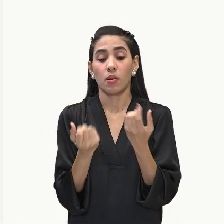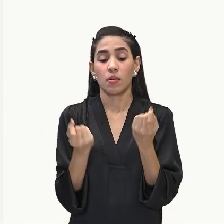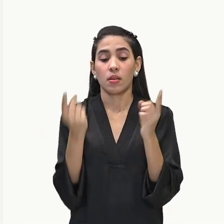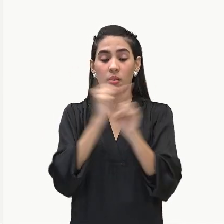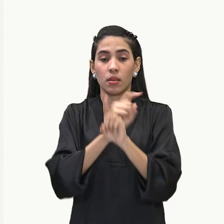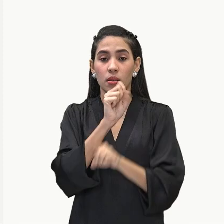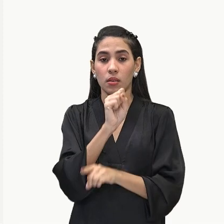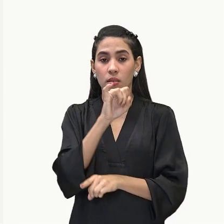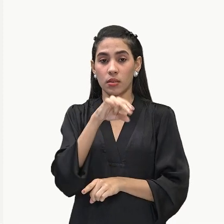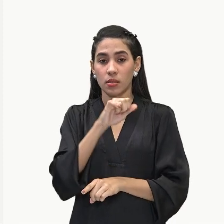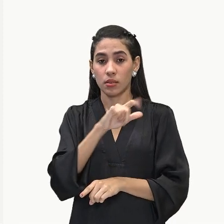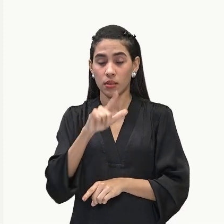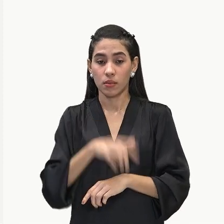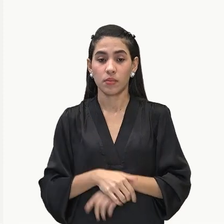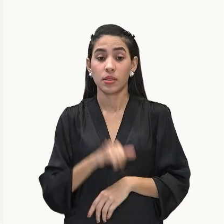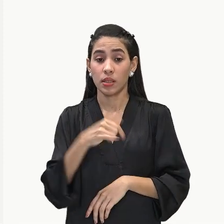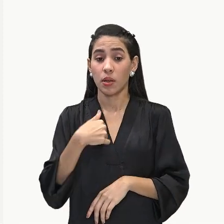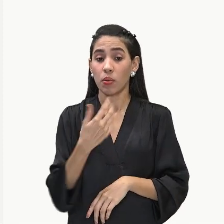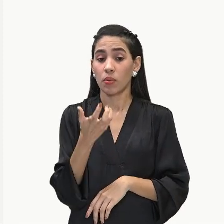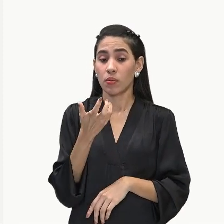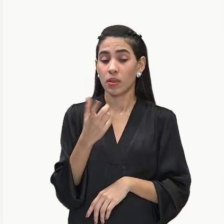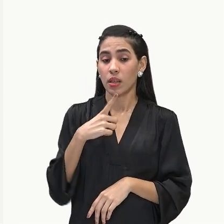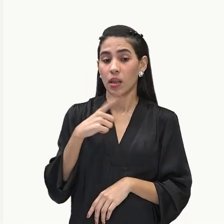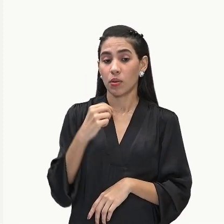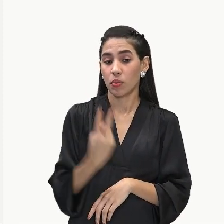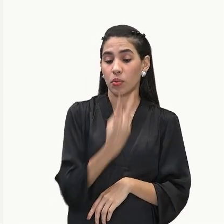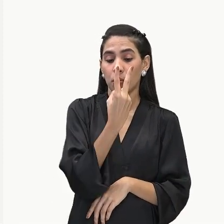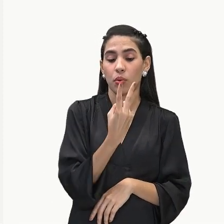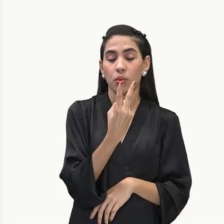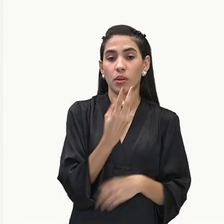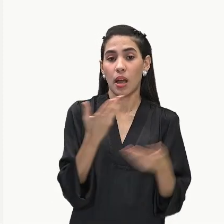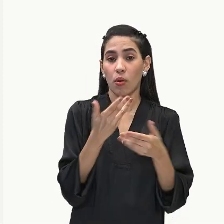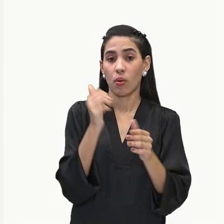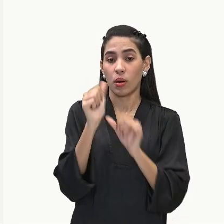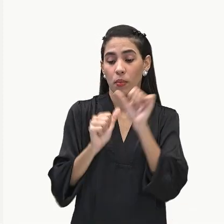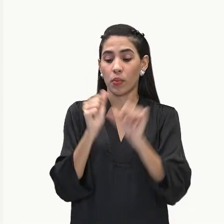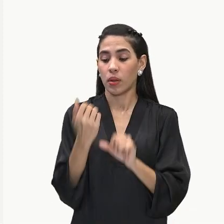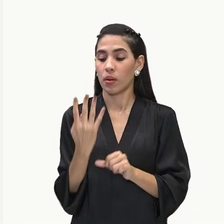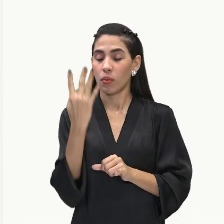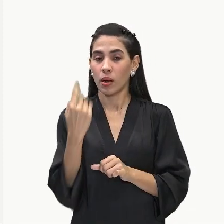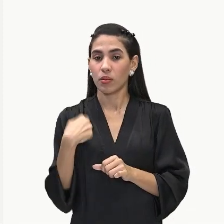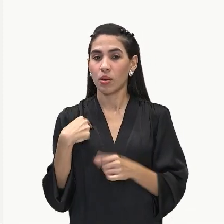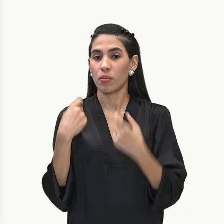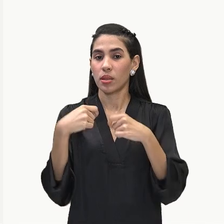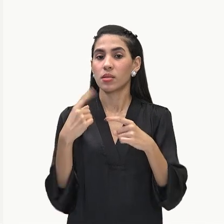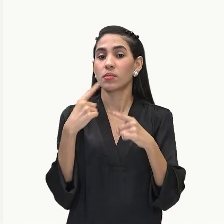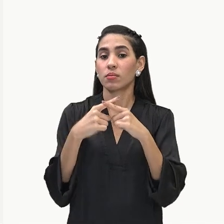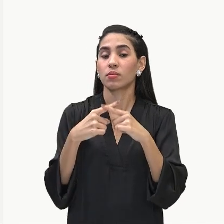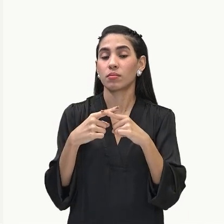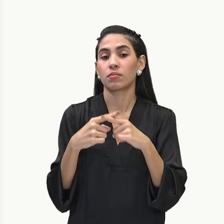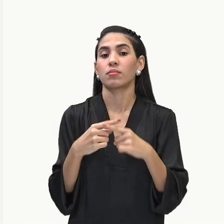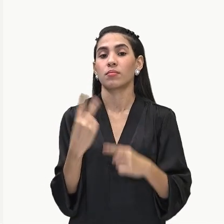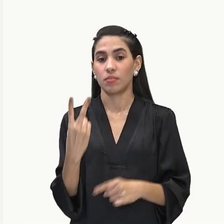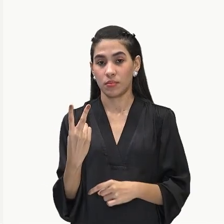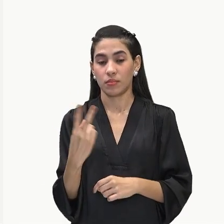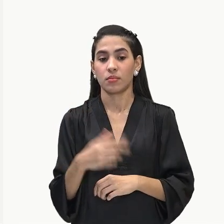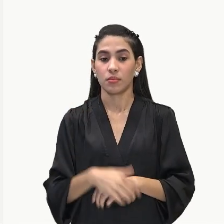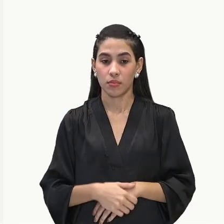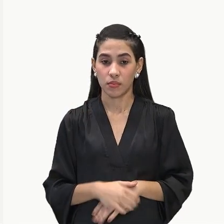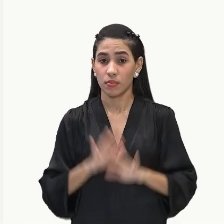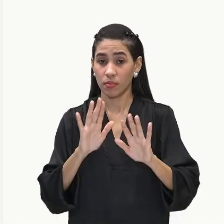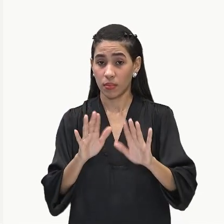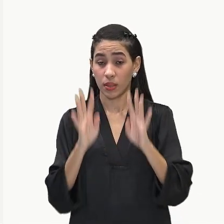opostos. Então, se eu tenho 2 e quero tornar 4, eu vou multiplicar por quanto? Por 2.